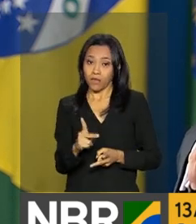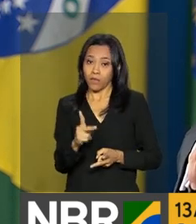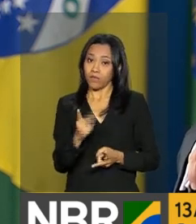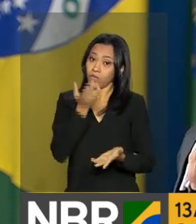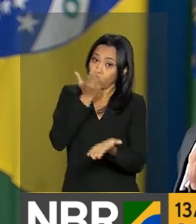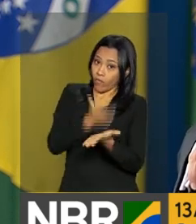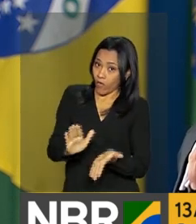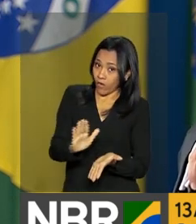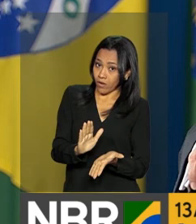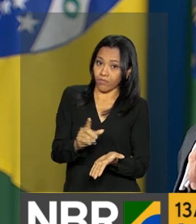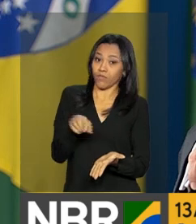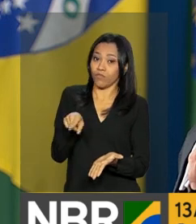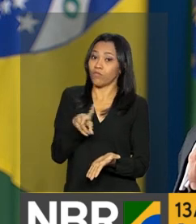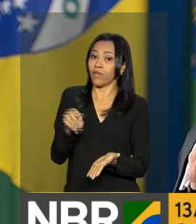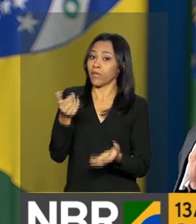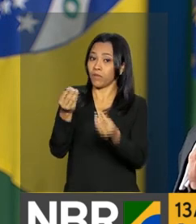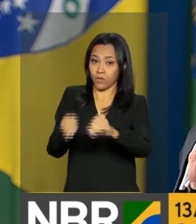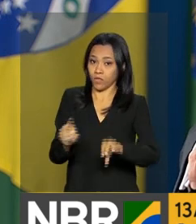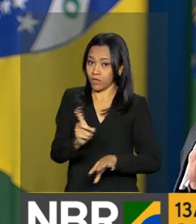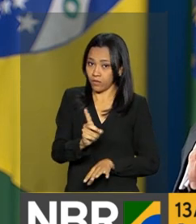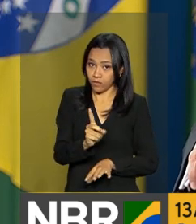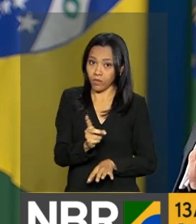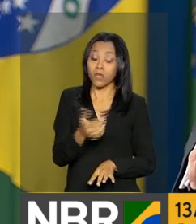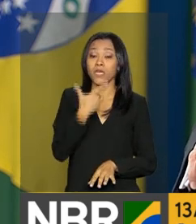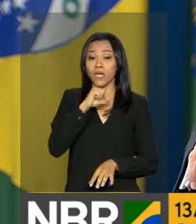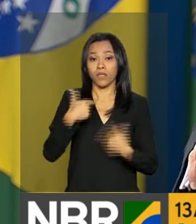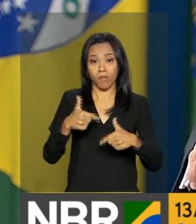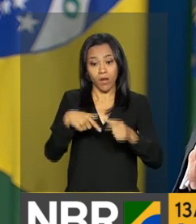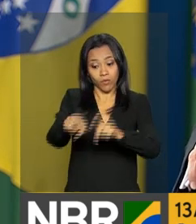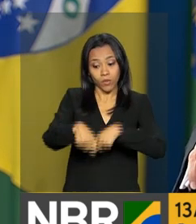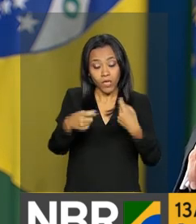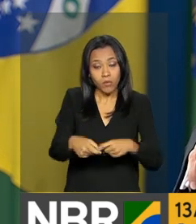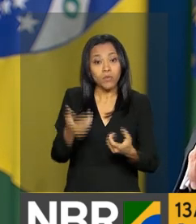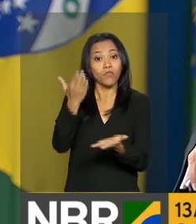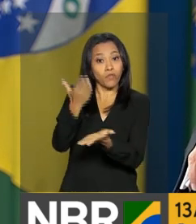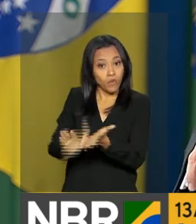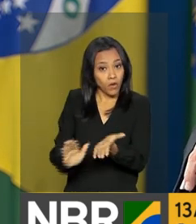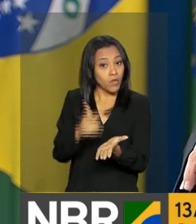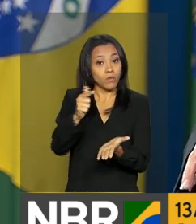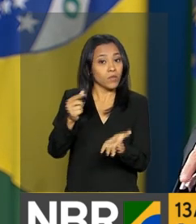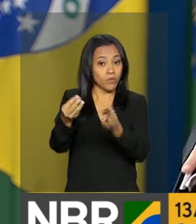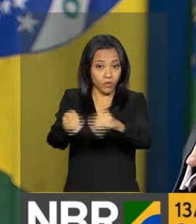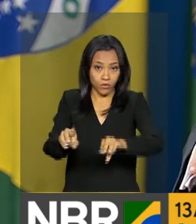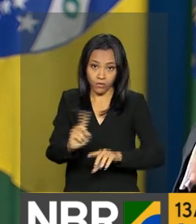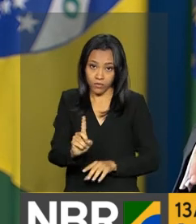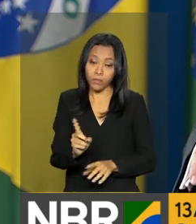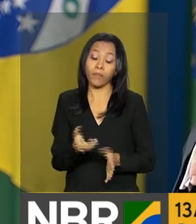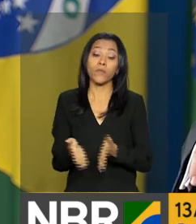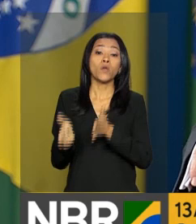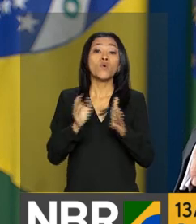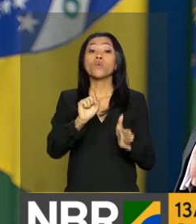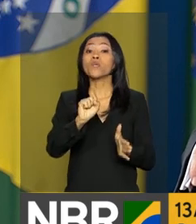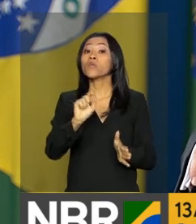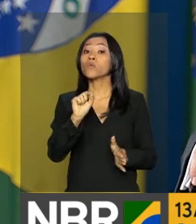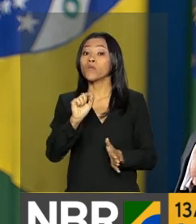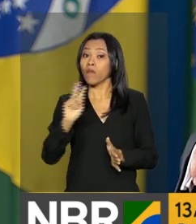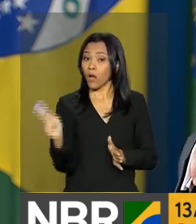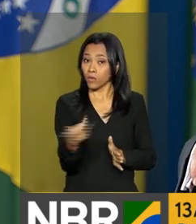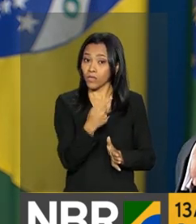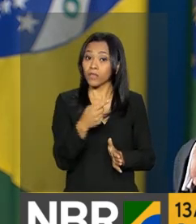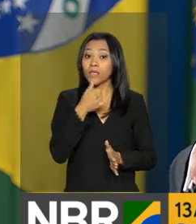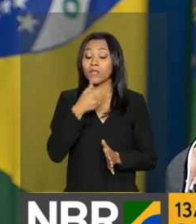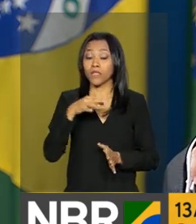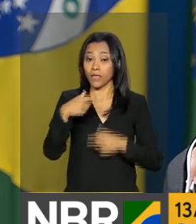do trabalhador rural, estão fora. A única coisa que vai ocorrer é que no serviço público, quem ganhar acima